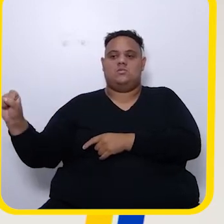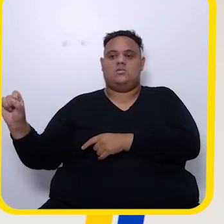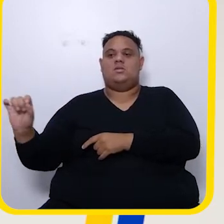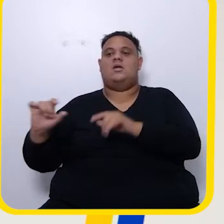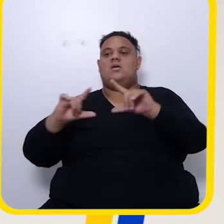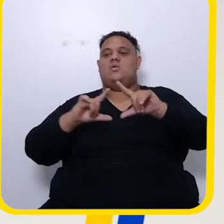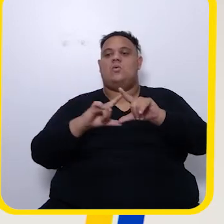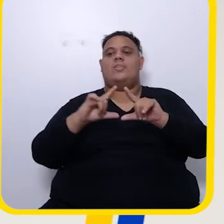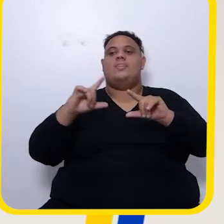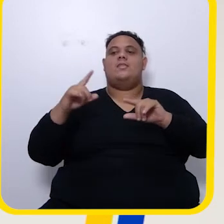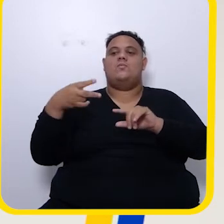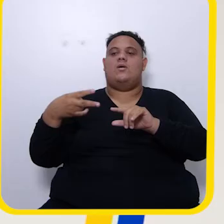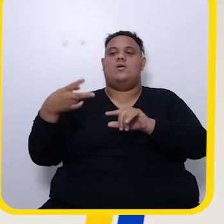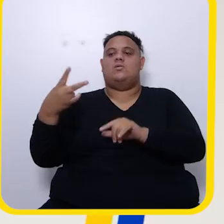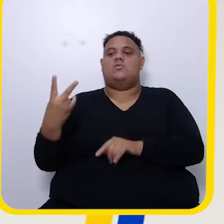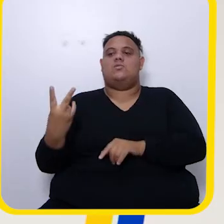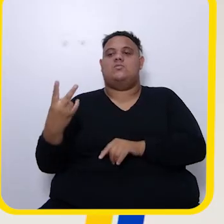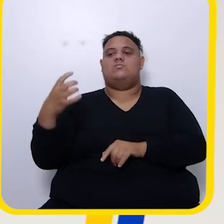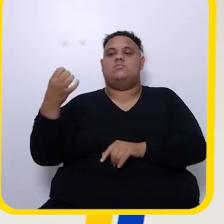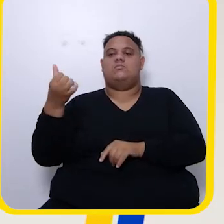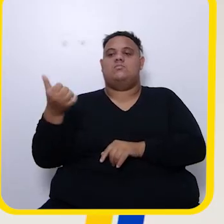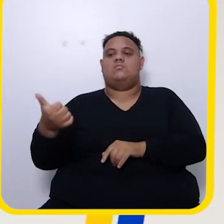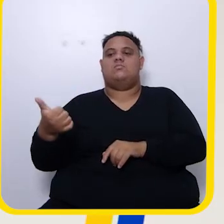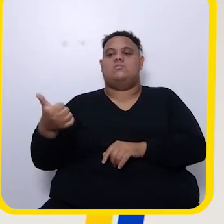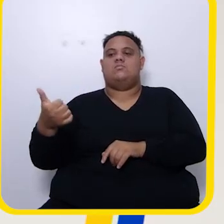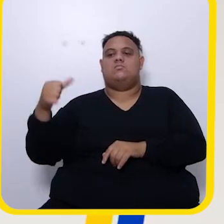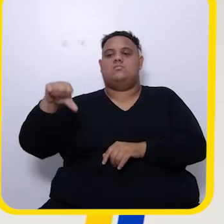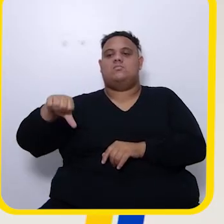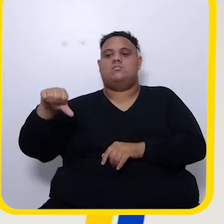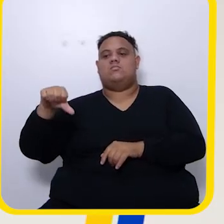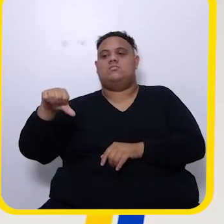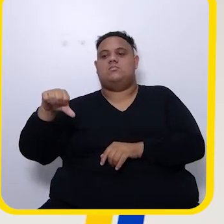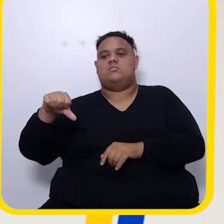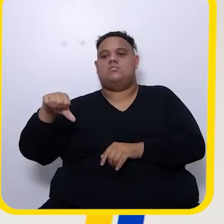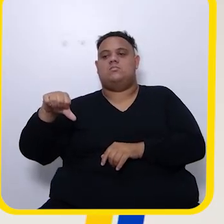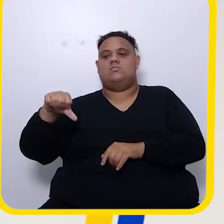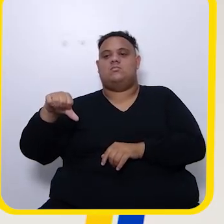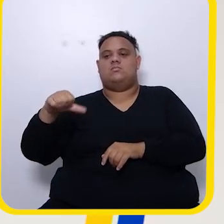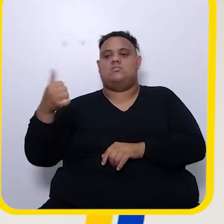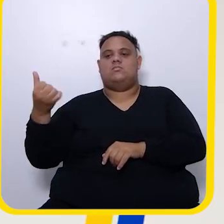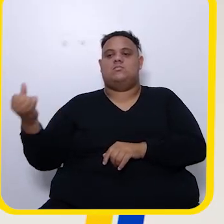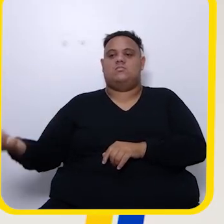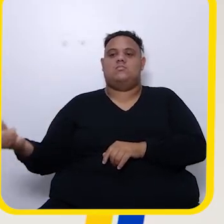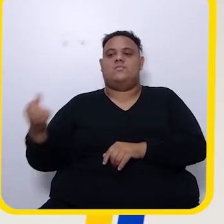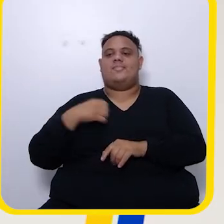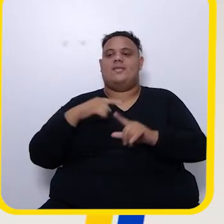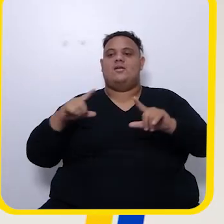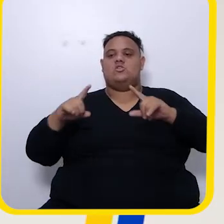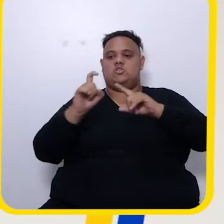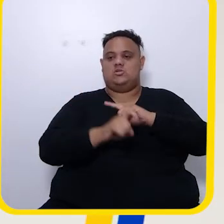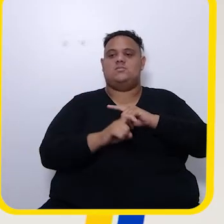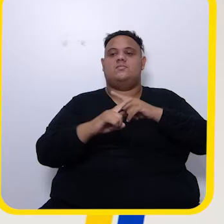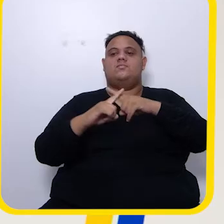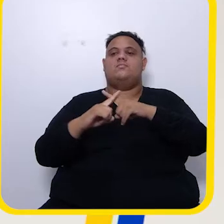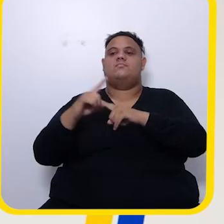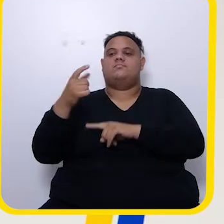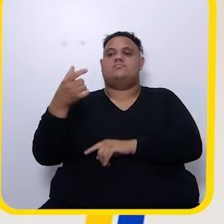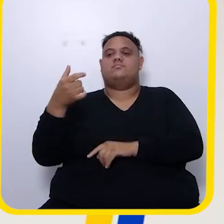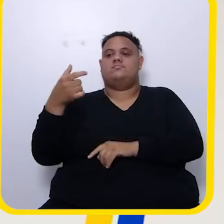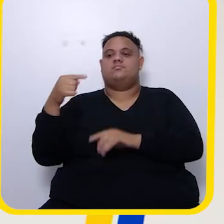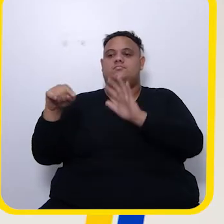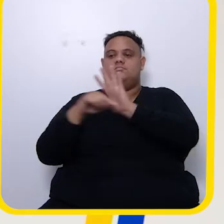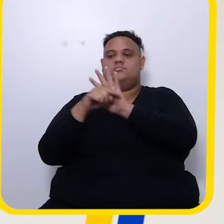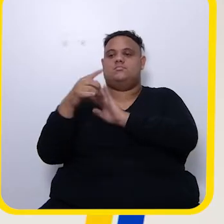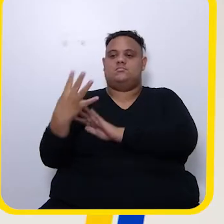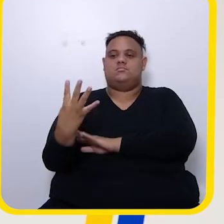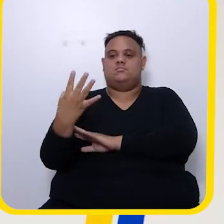2.916. Prontinho. Joga essas informações na fórmula do x. Menos b mais ou menos raiz de delta dividido por 2a.